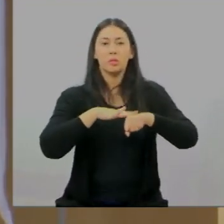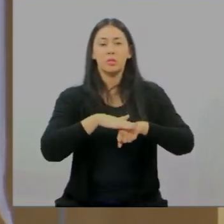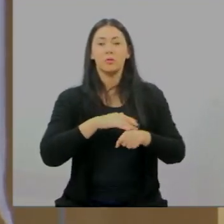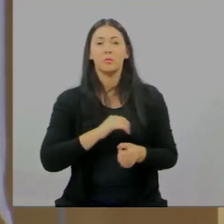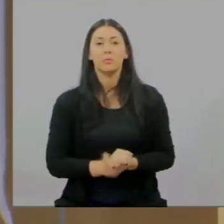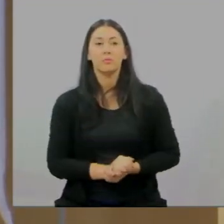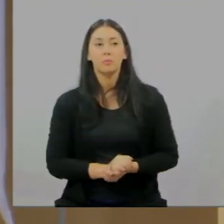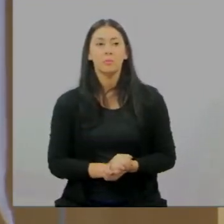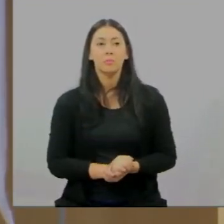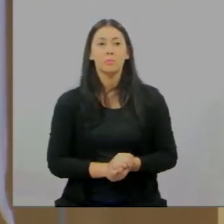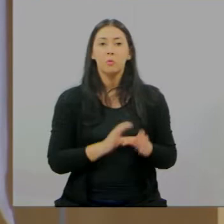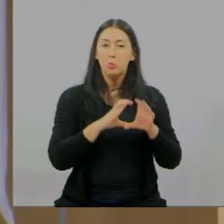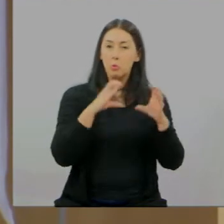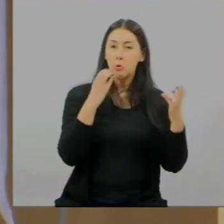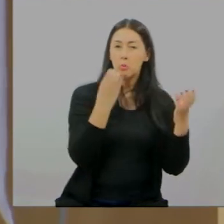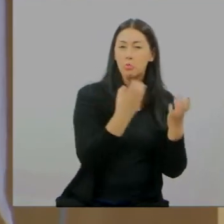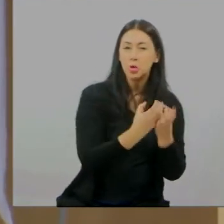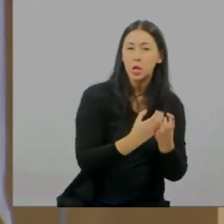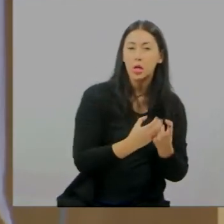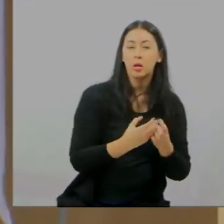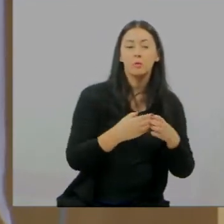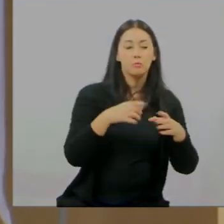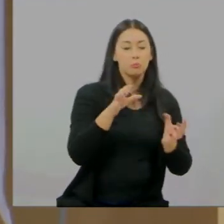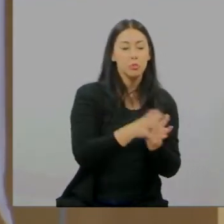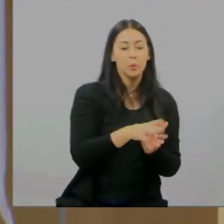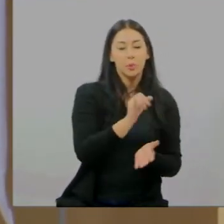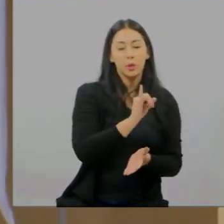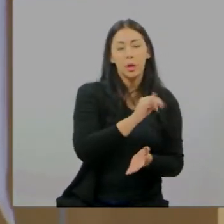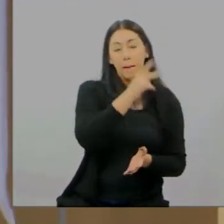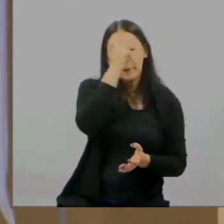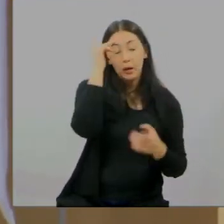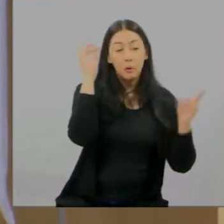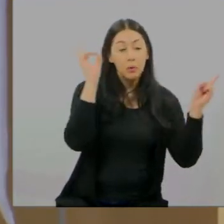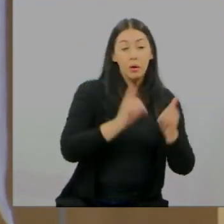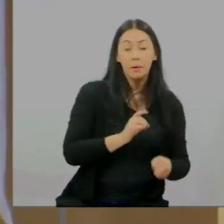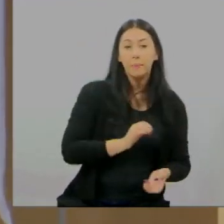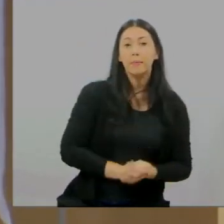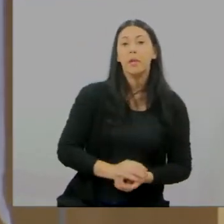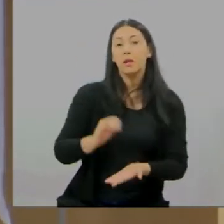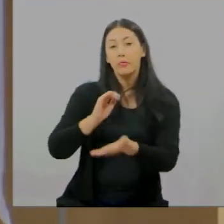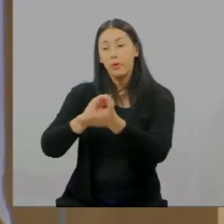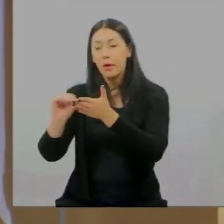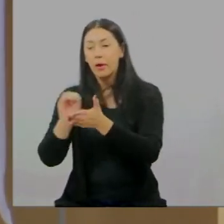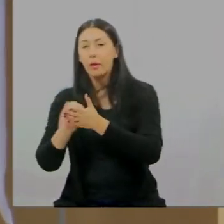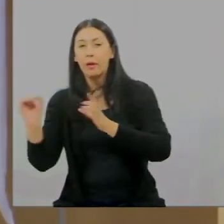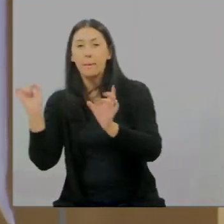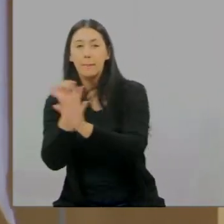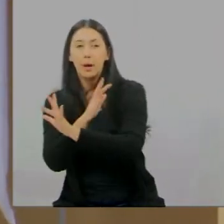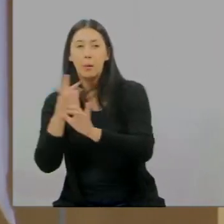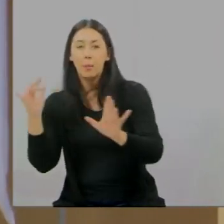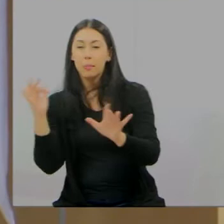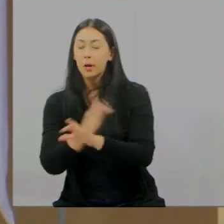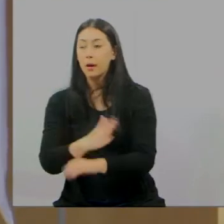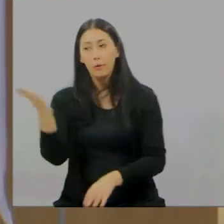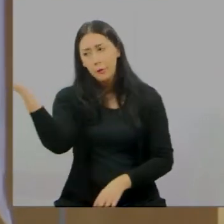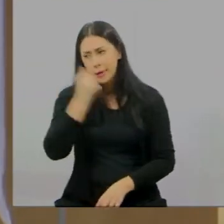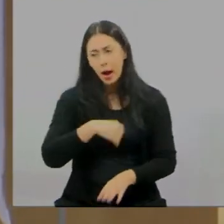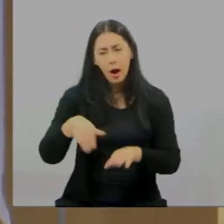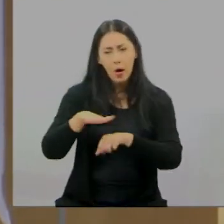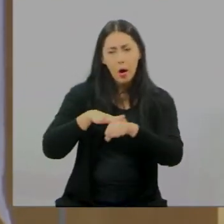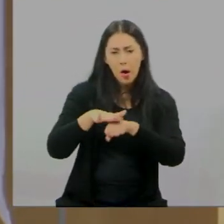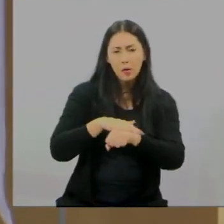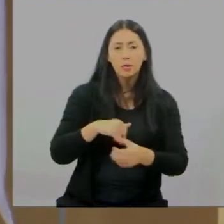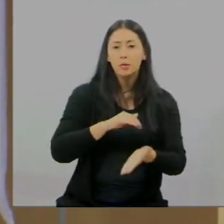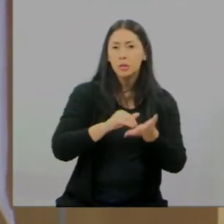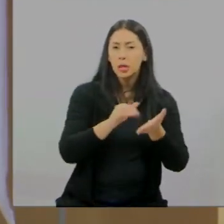Conselho Municipal da Pessoa com Deficiência. Secretaria da Mobilidade sentado na roda.